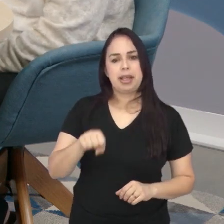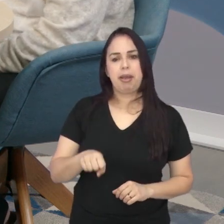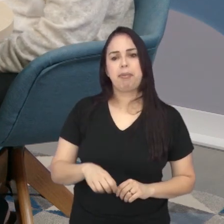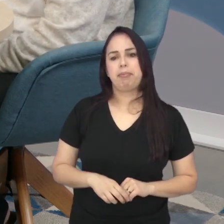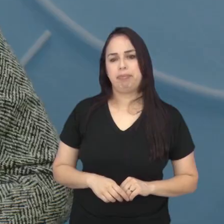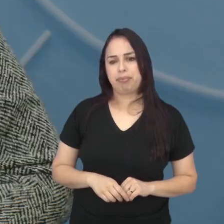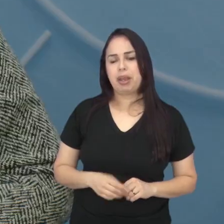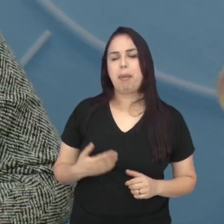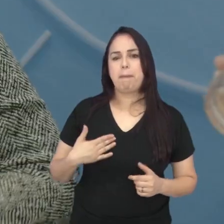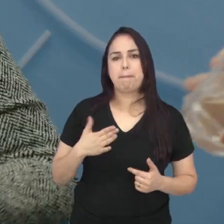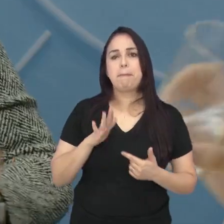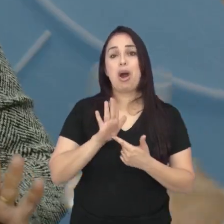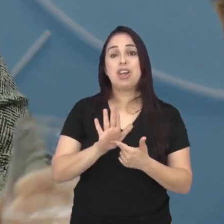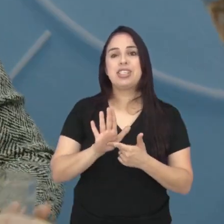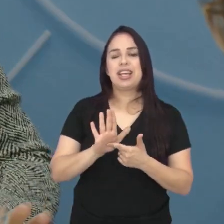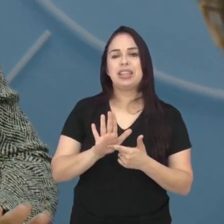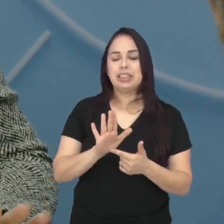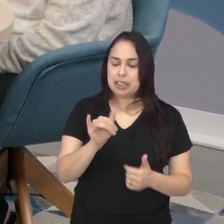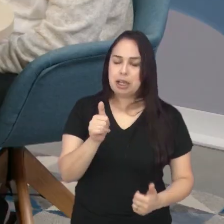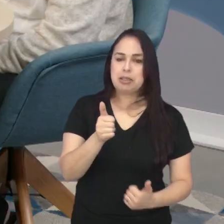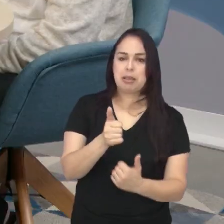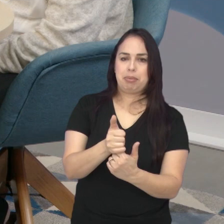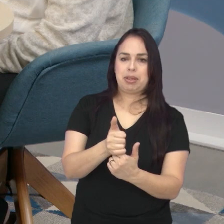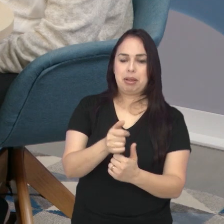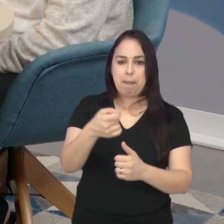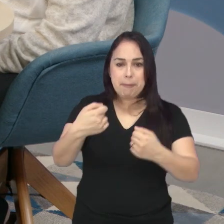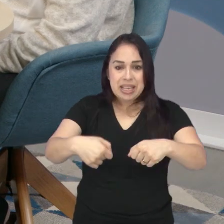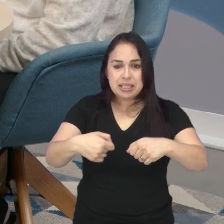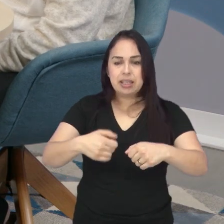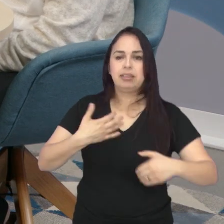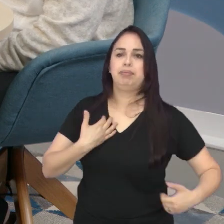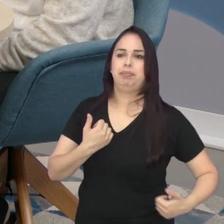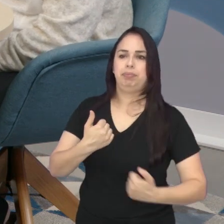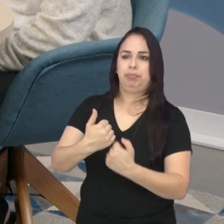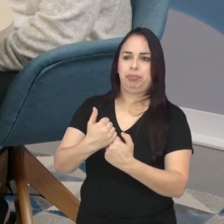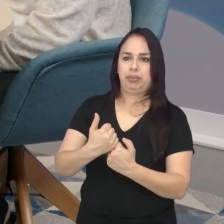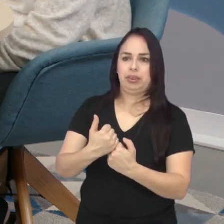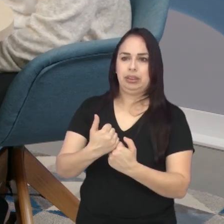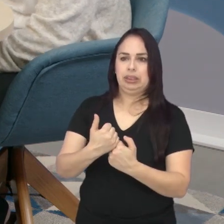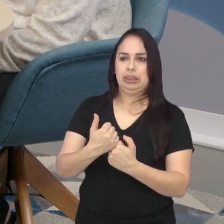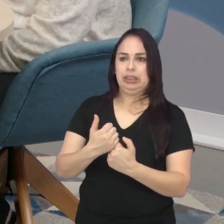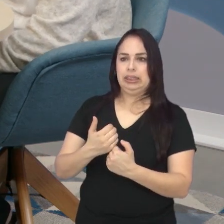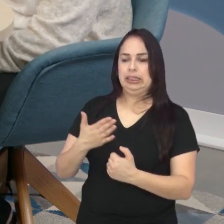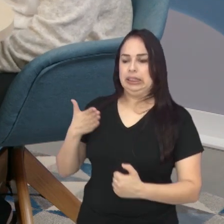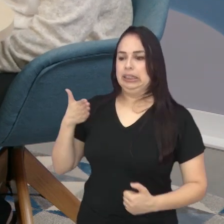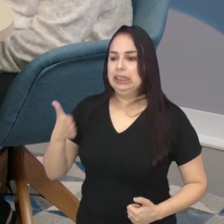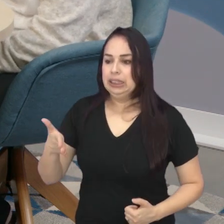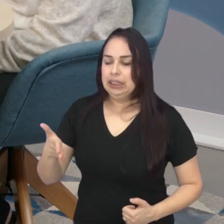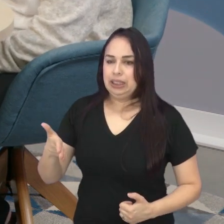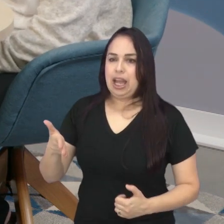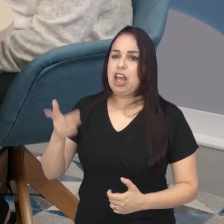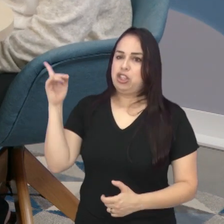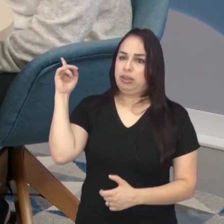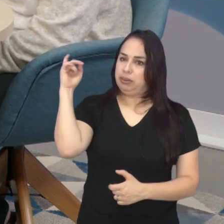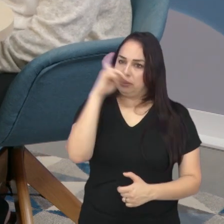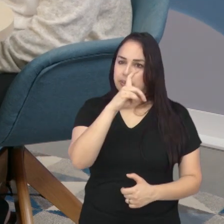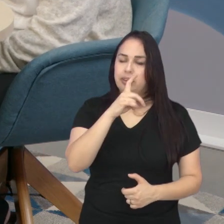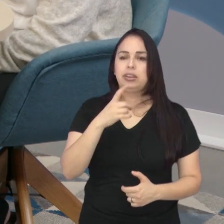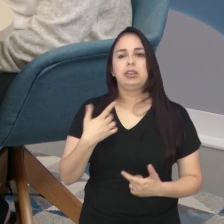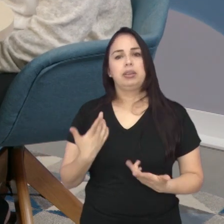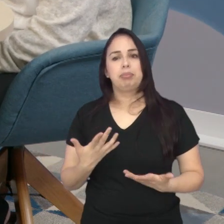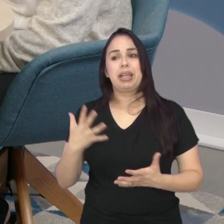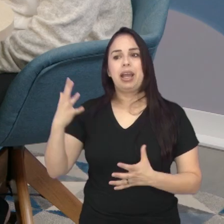gente mostra que está ali, do lado, para o que precisar. Interferir é muito difícil,